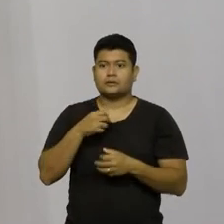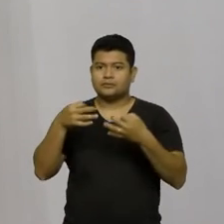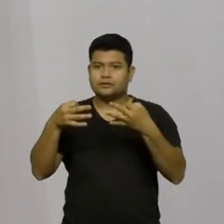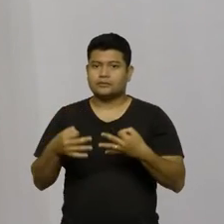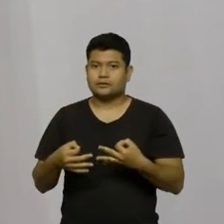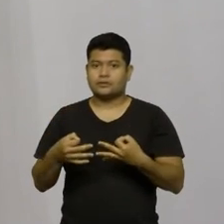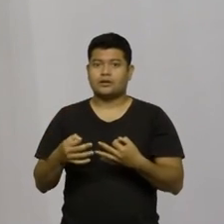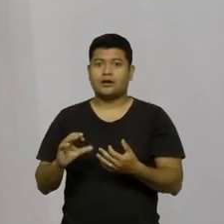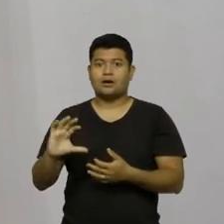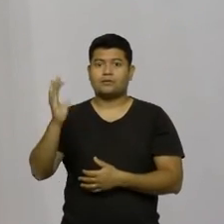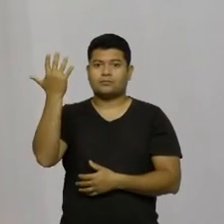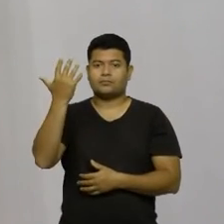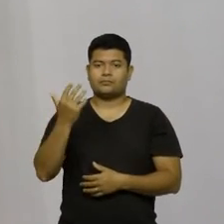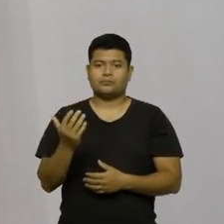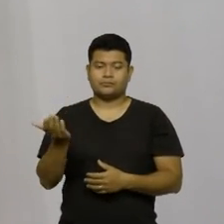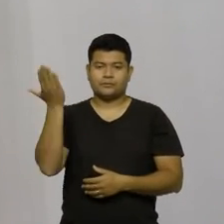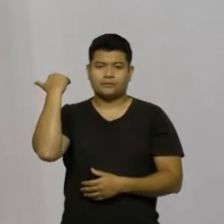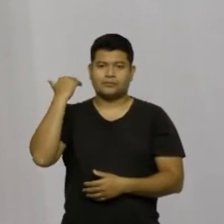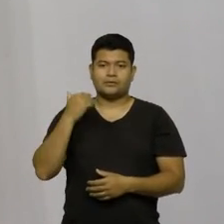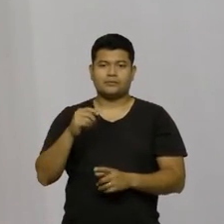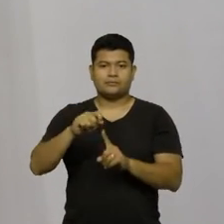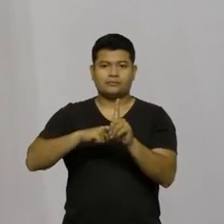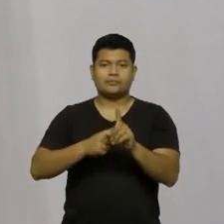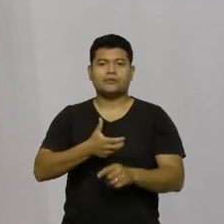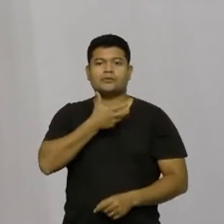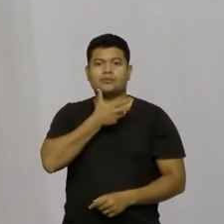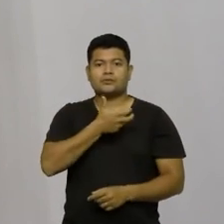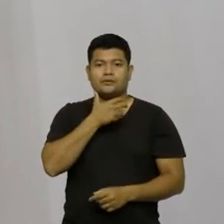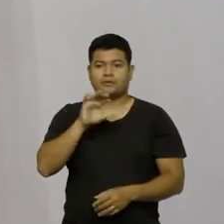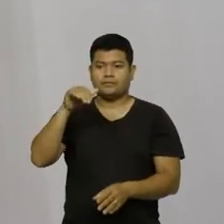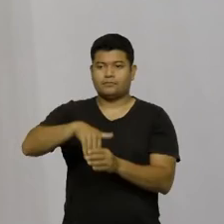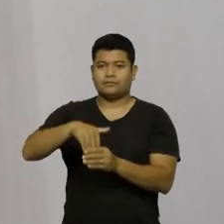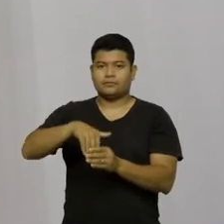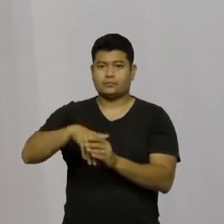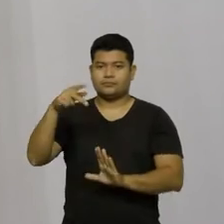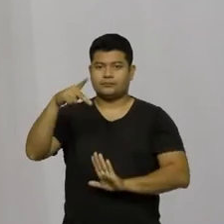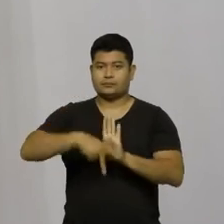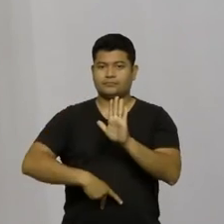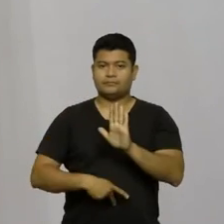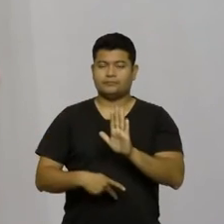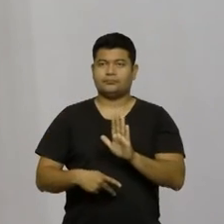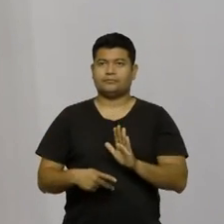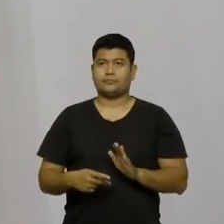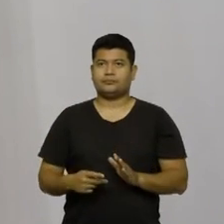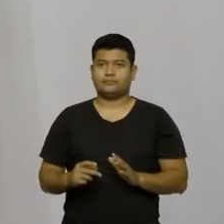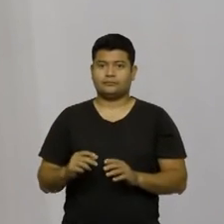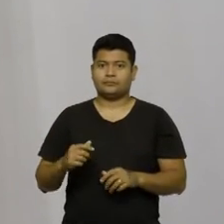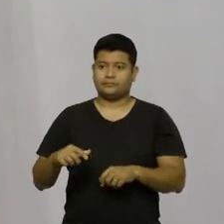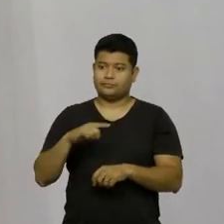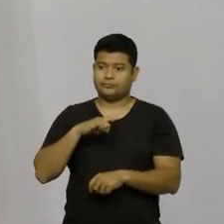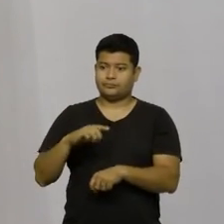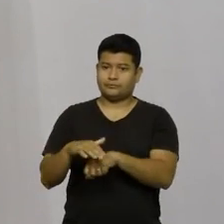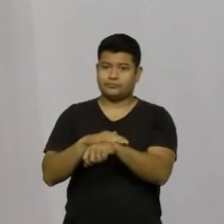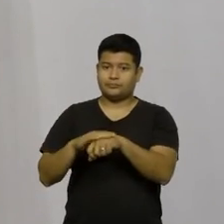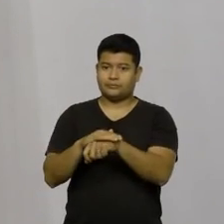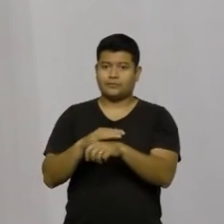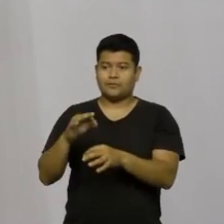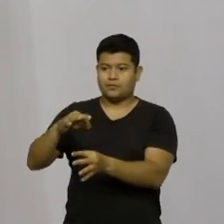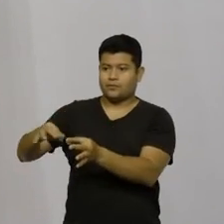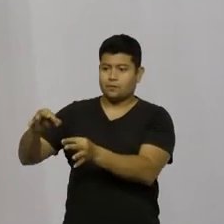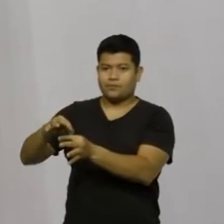dezembro, quando houve a votação desses projetos, e apesar do diálogo com as